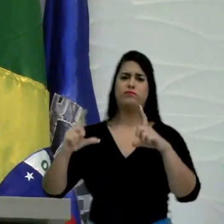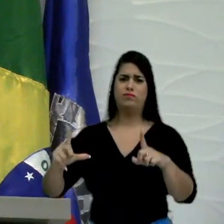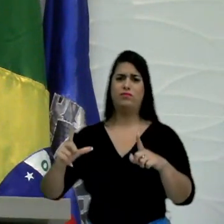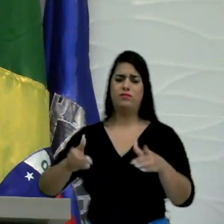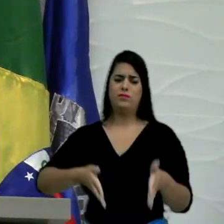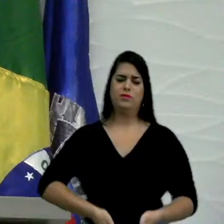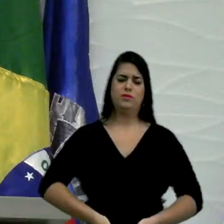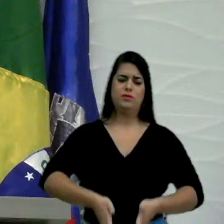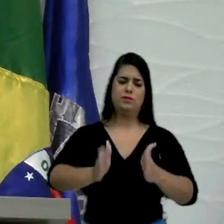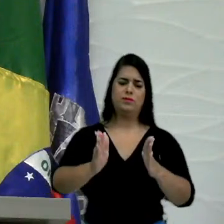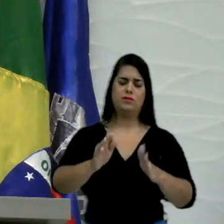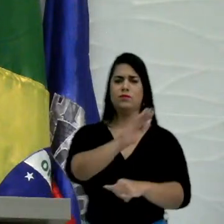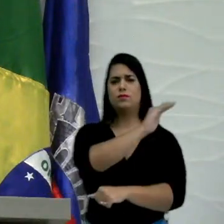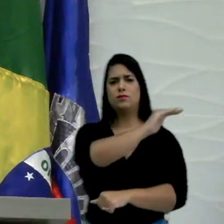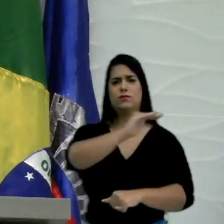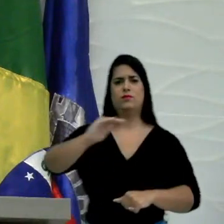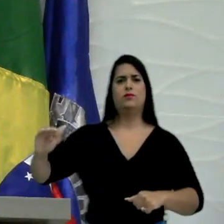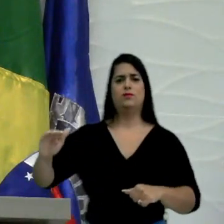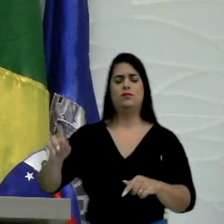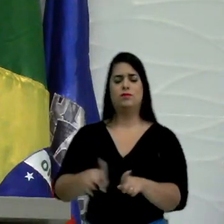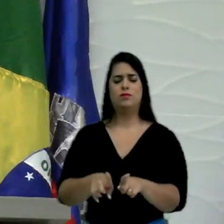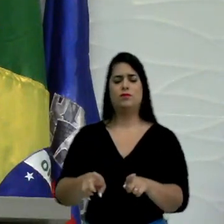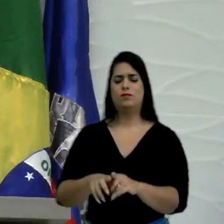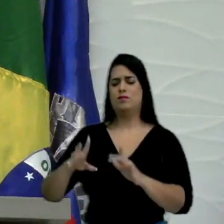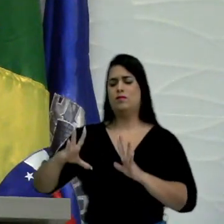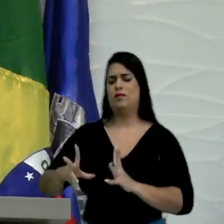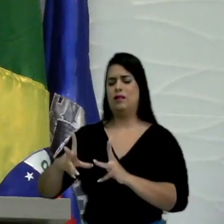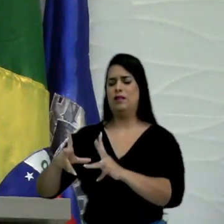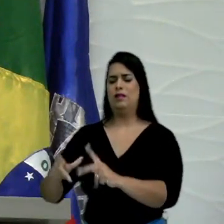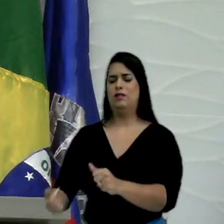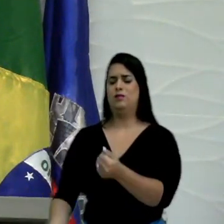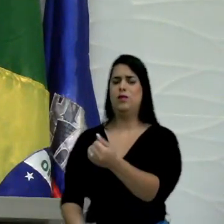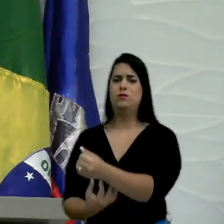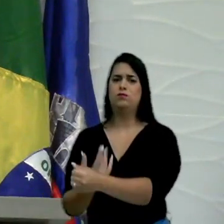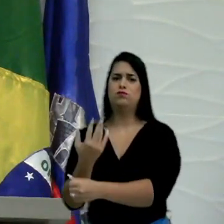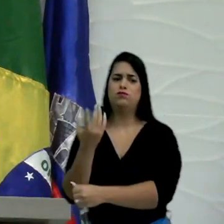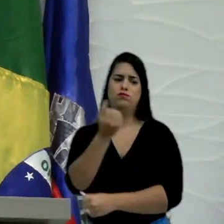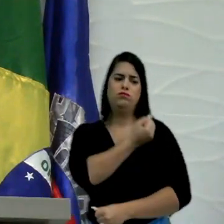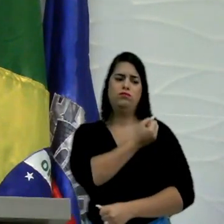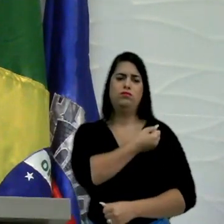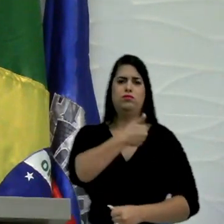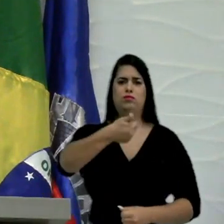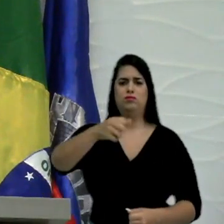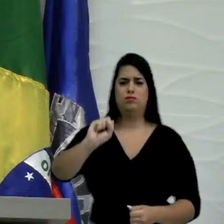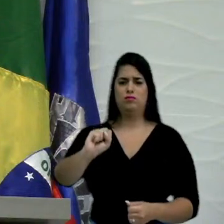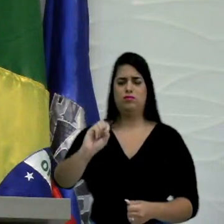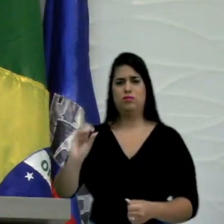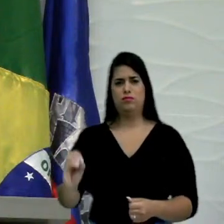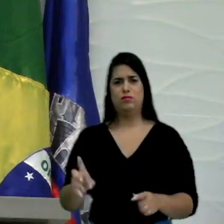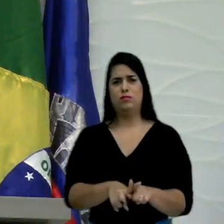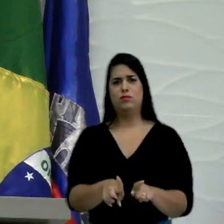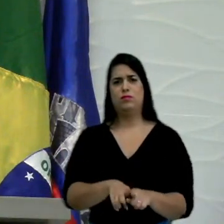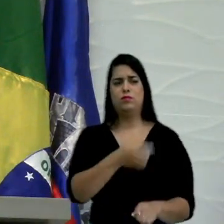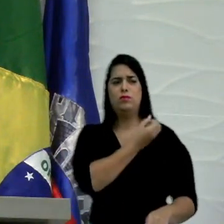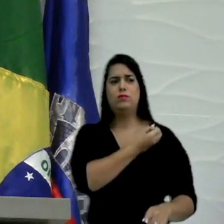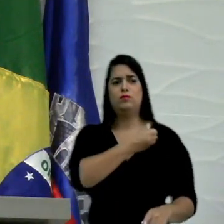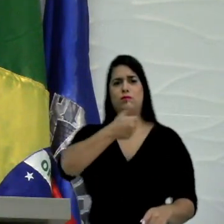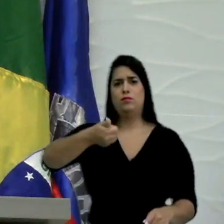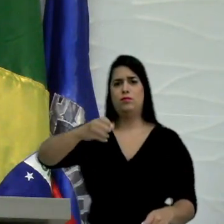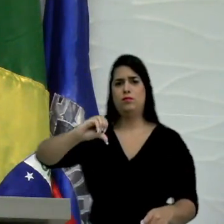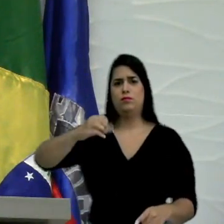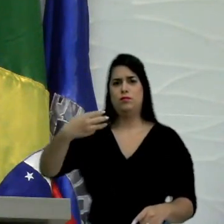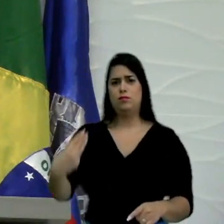a falta de capinação do mato às margens das PS 193 e 180. Então,